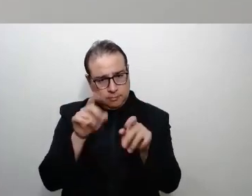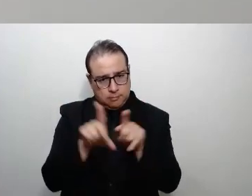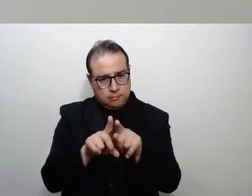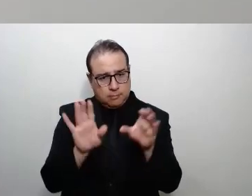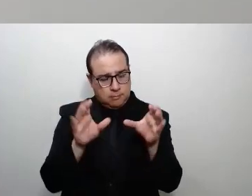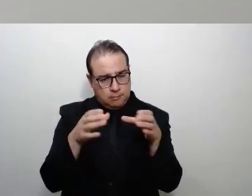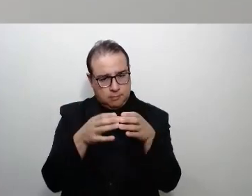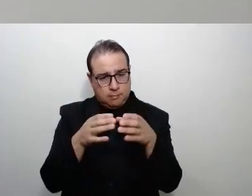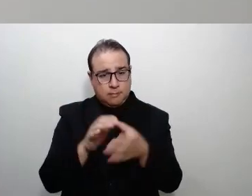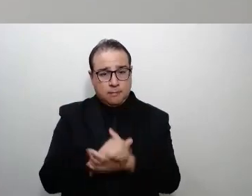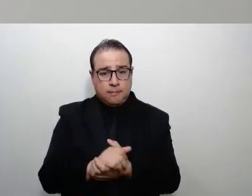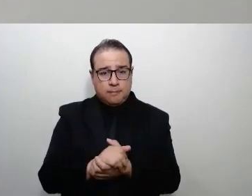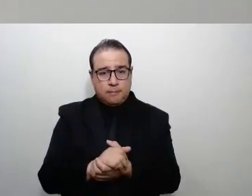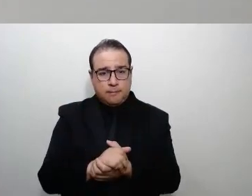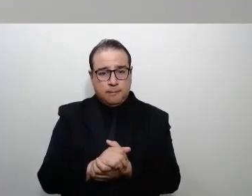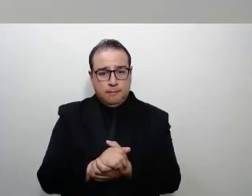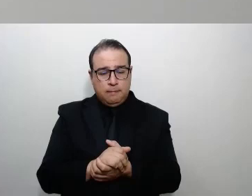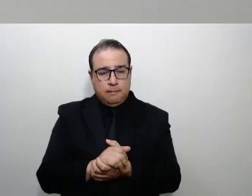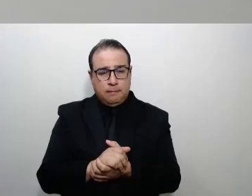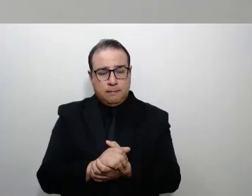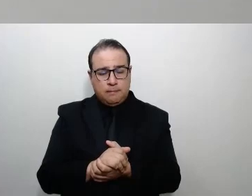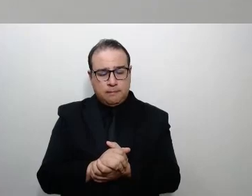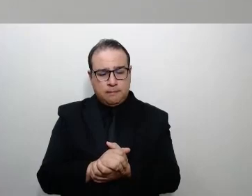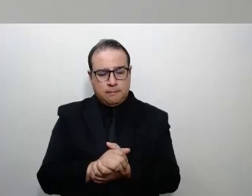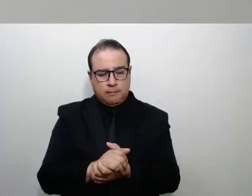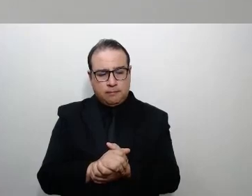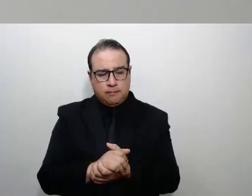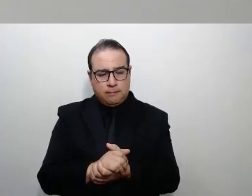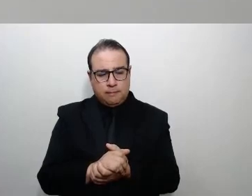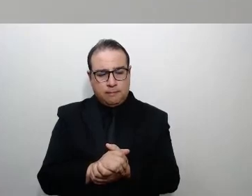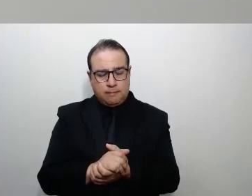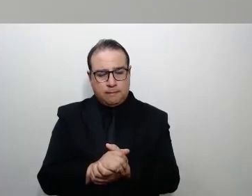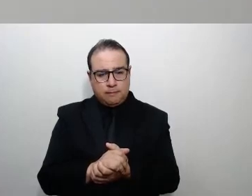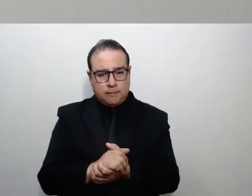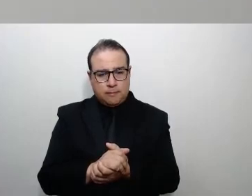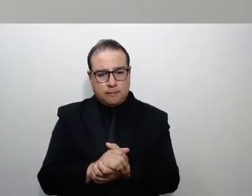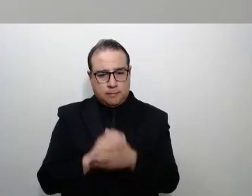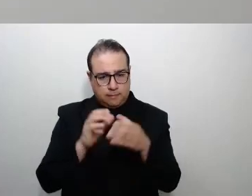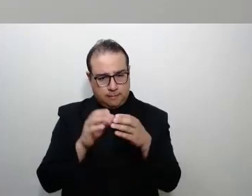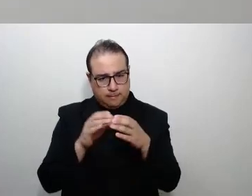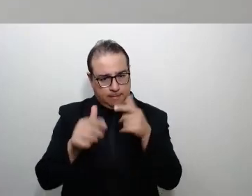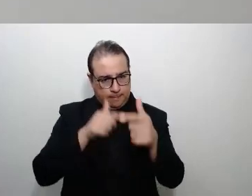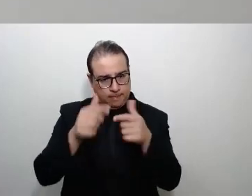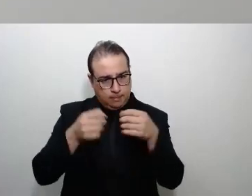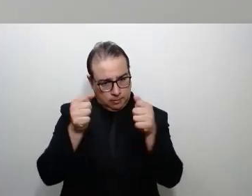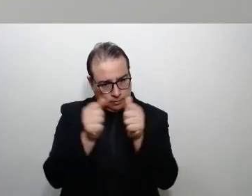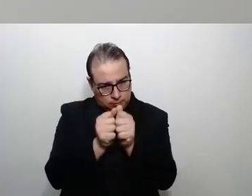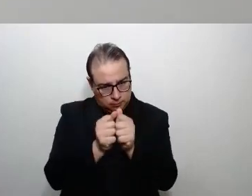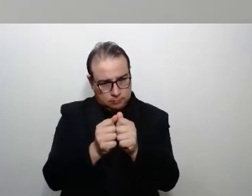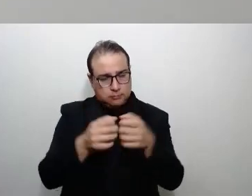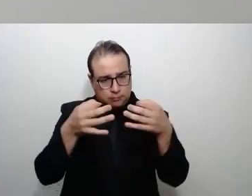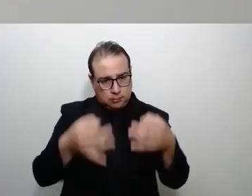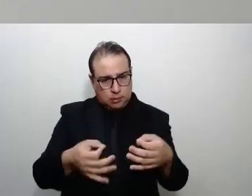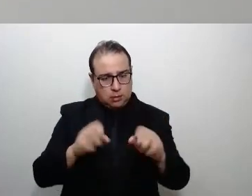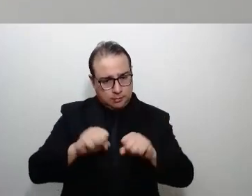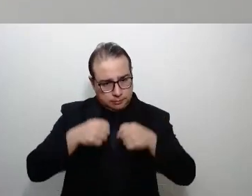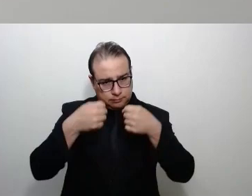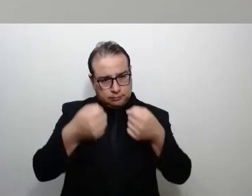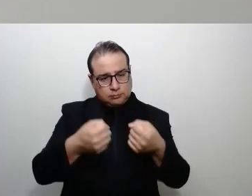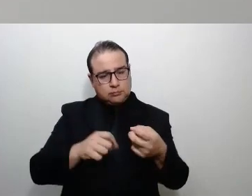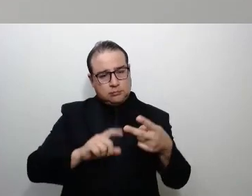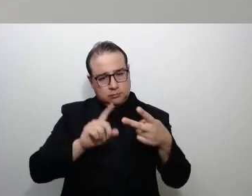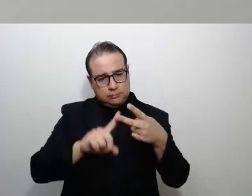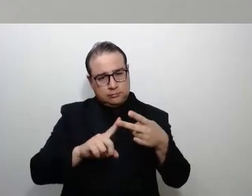dos daqueles que fazem com que a justiça funcione defensores representantes do Ministério